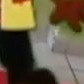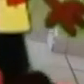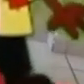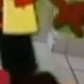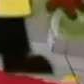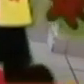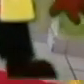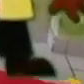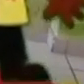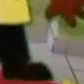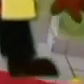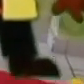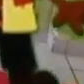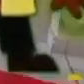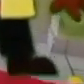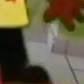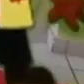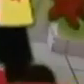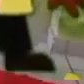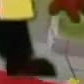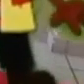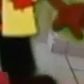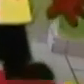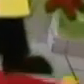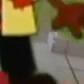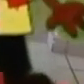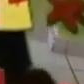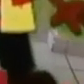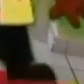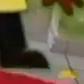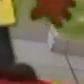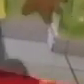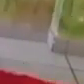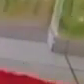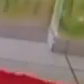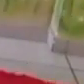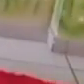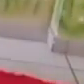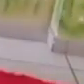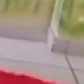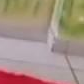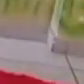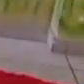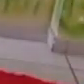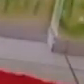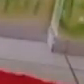Até que de tanto insistir, chorar e pedir, numa bela noite de luar, pai